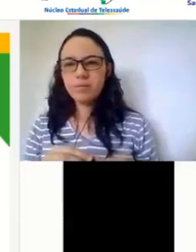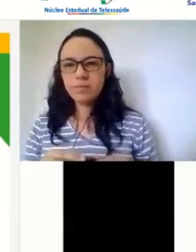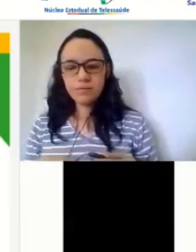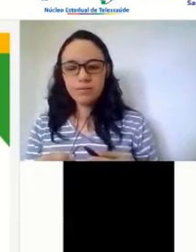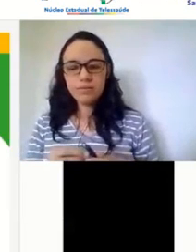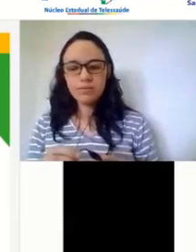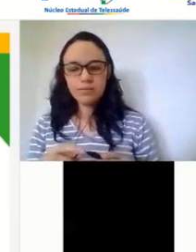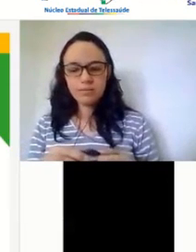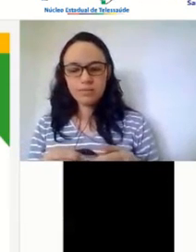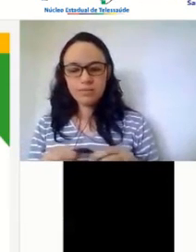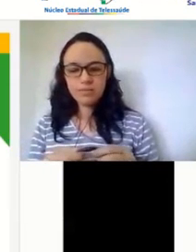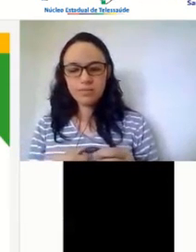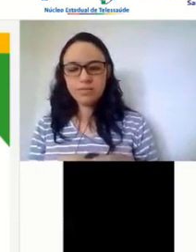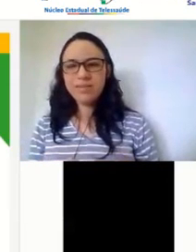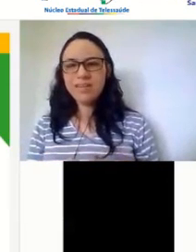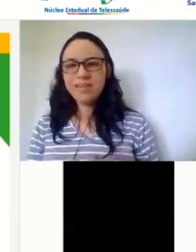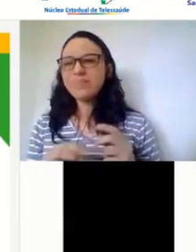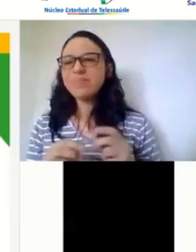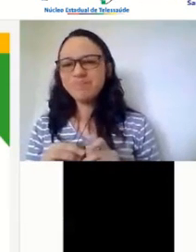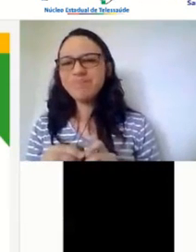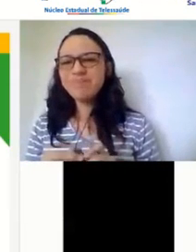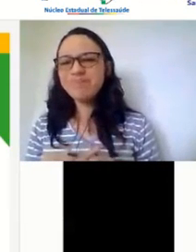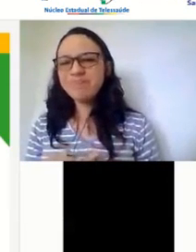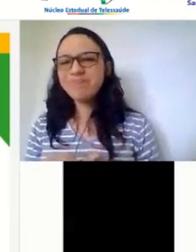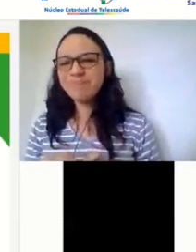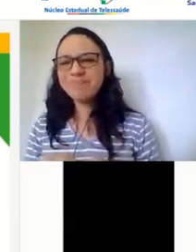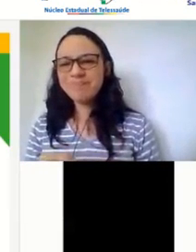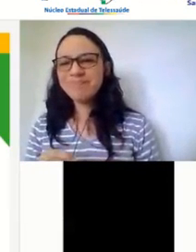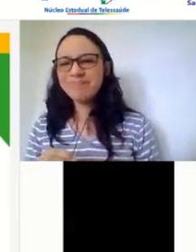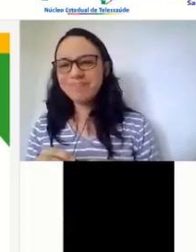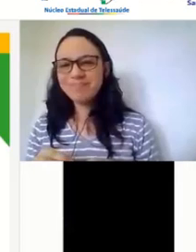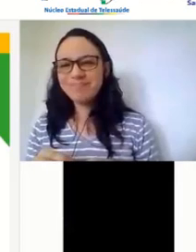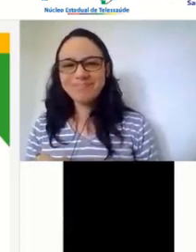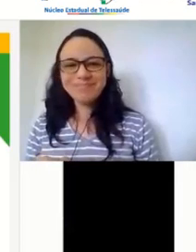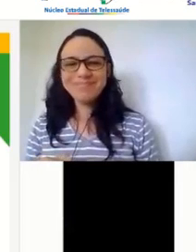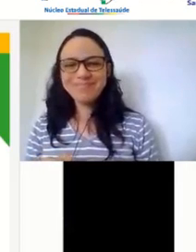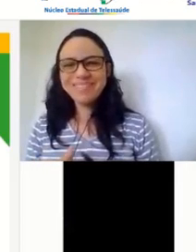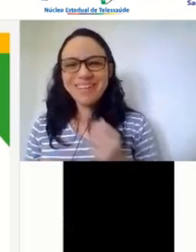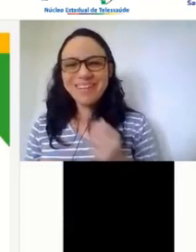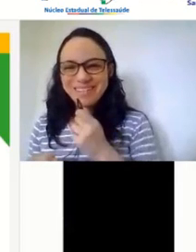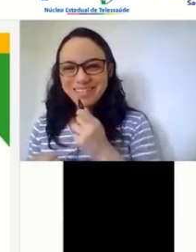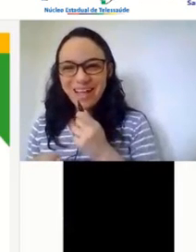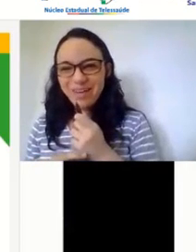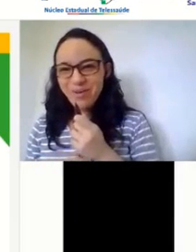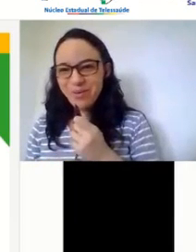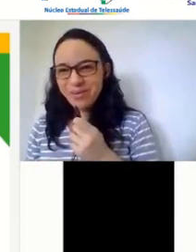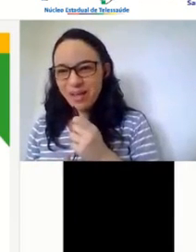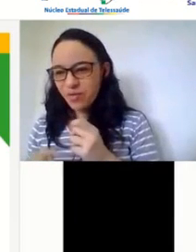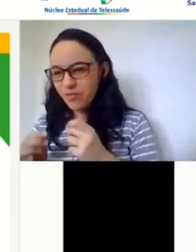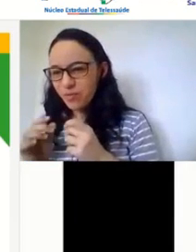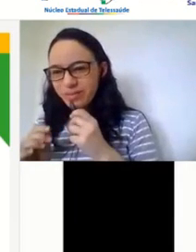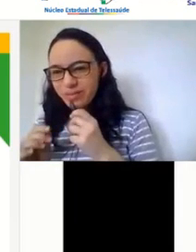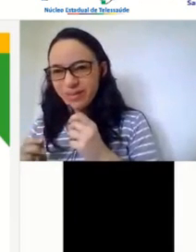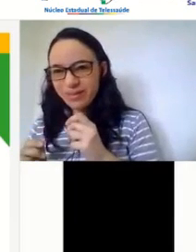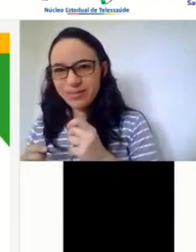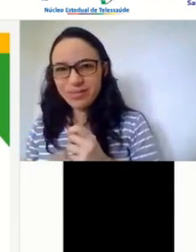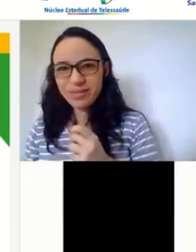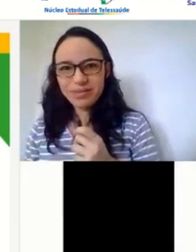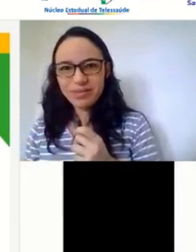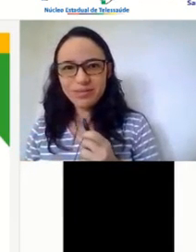mas você consegue acompanhar o computador e a